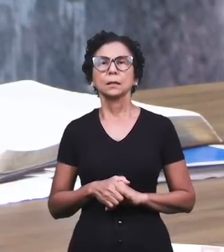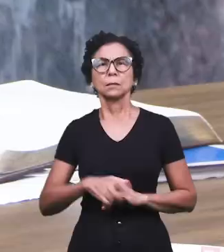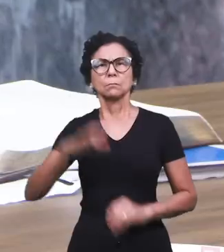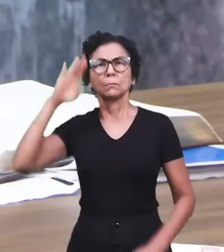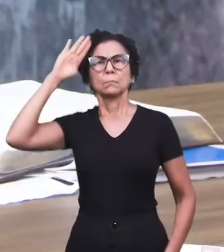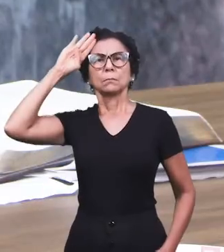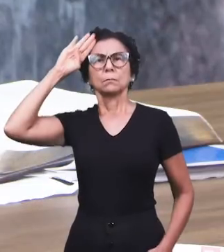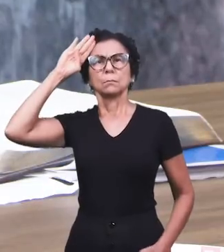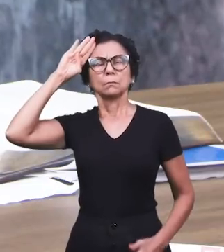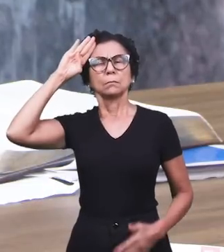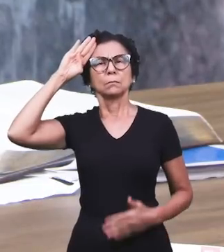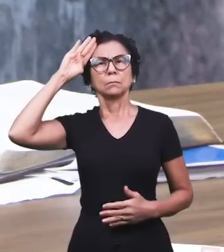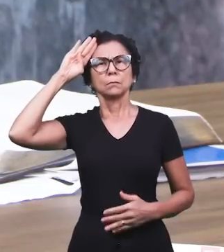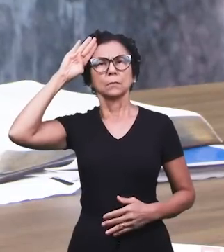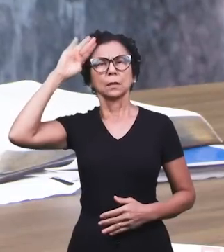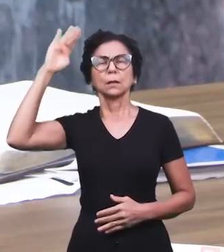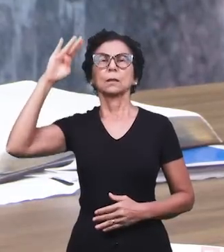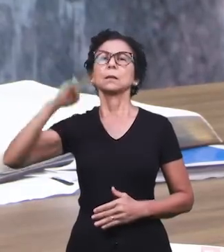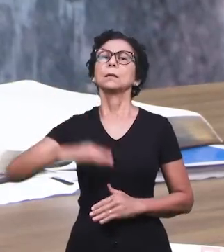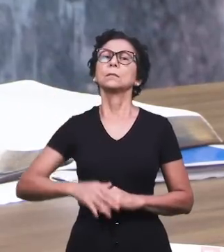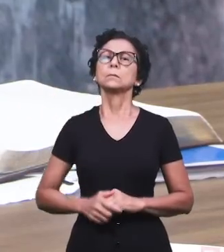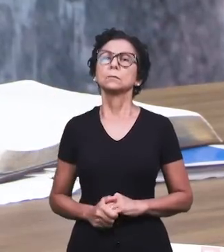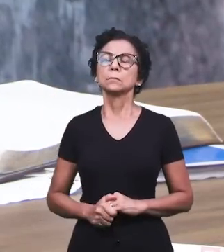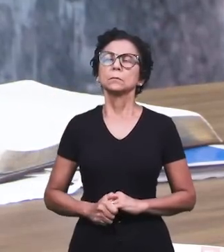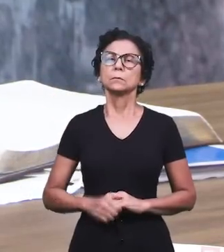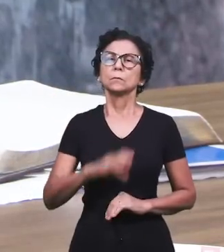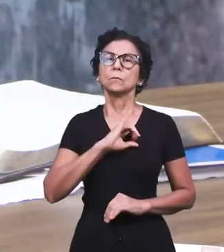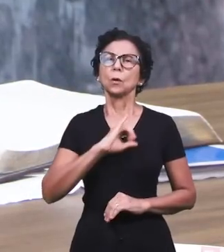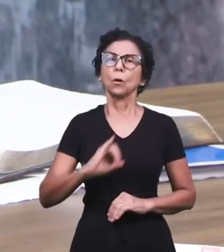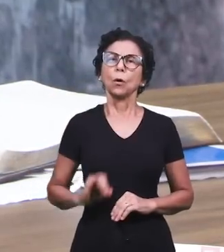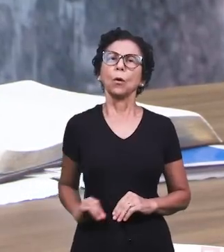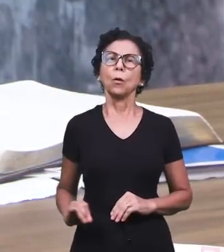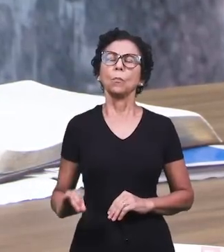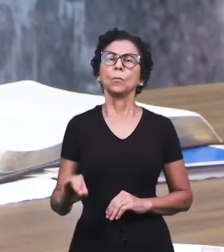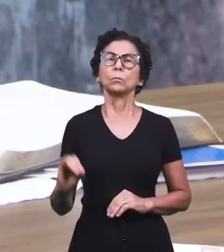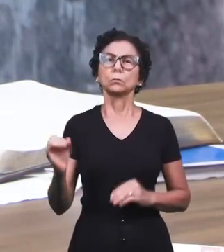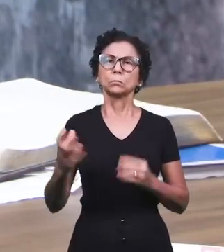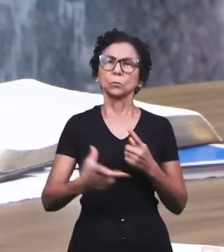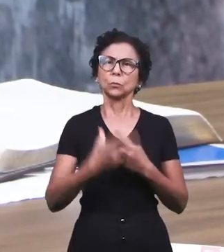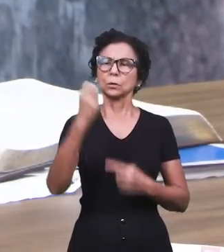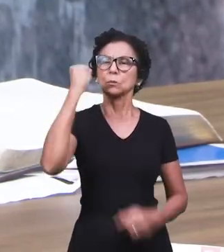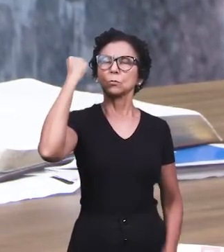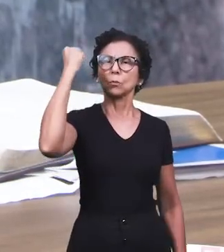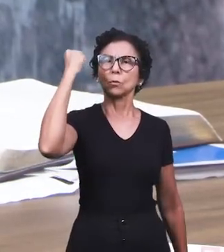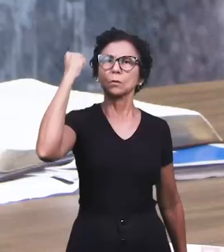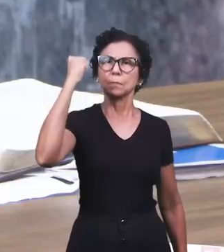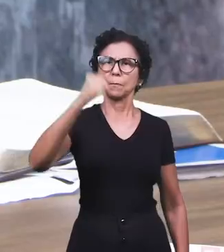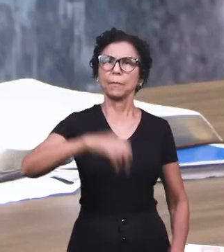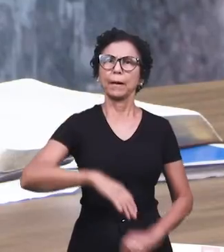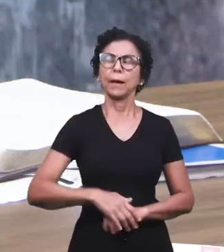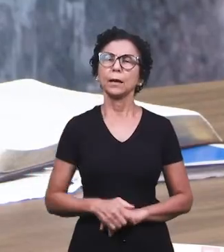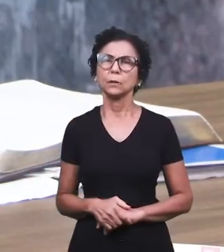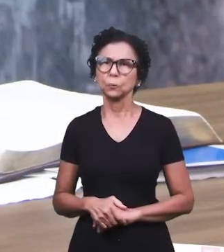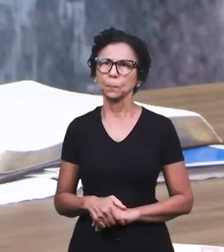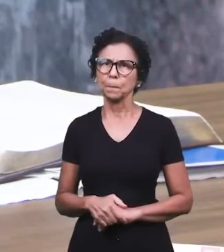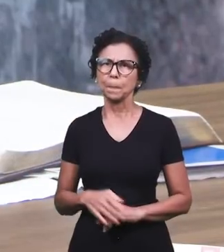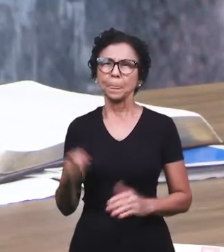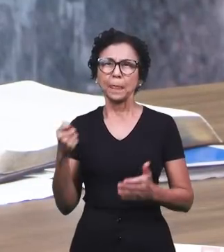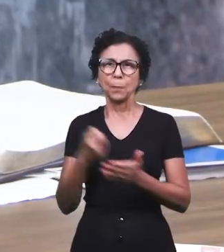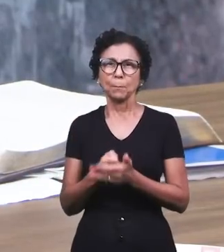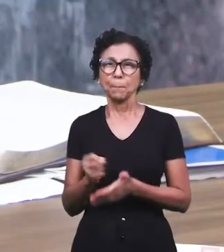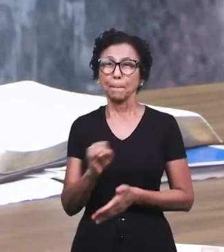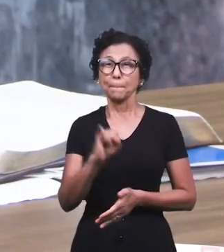guerras que Roma conquistou esse império, dominou províncias que pagavam tributos, a estrutura de cobrança de tributos